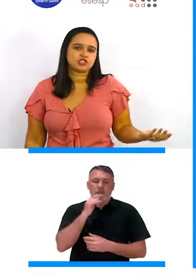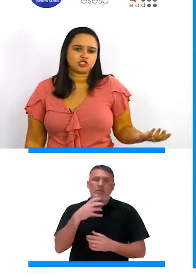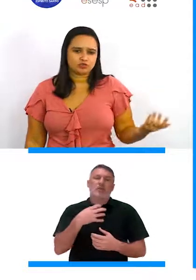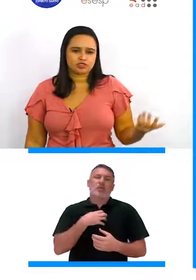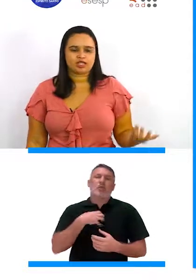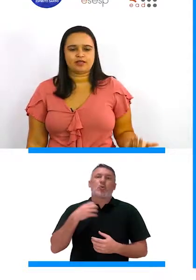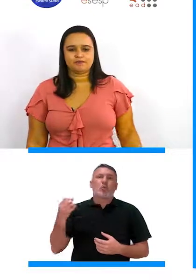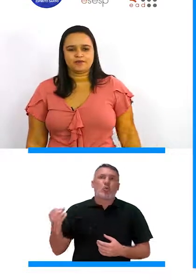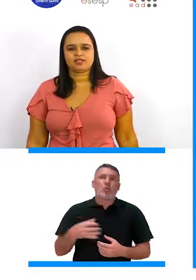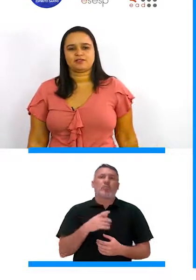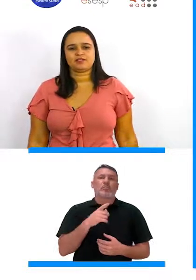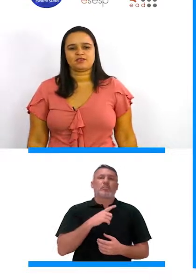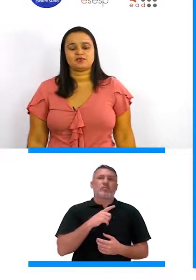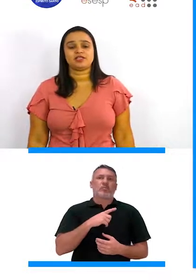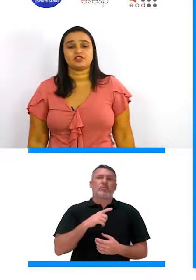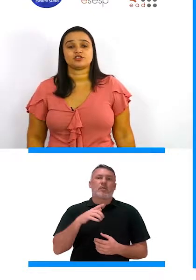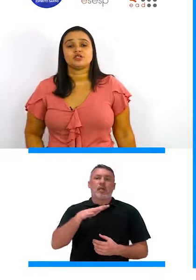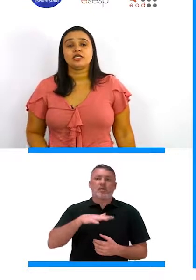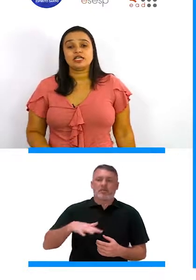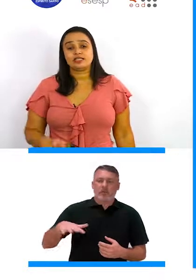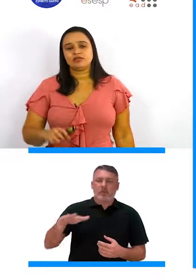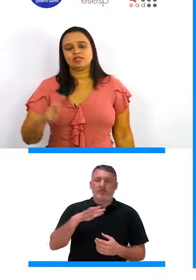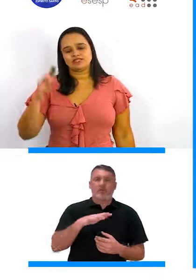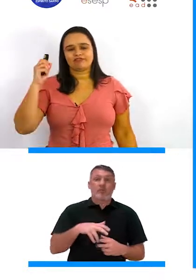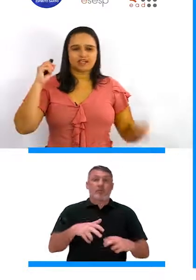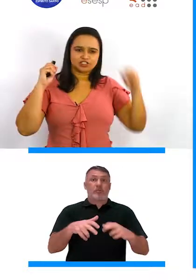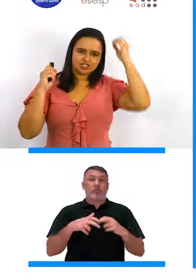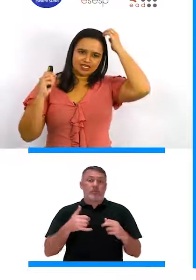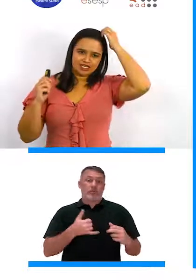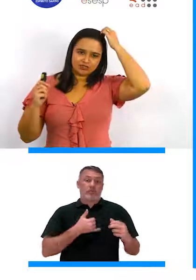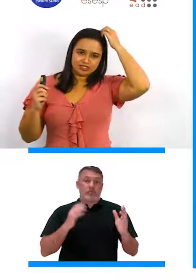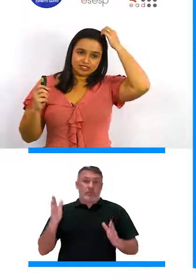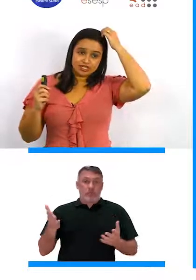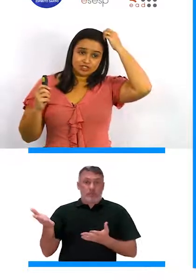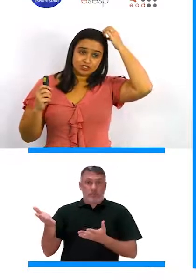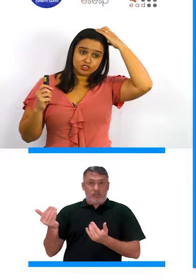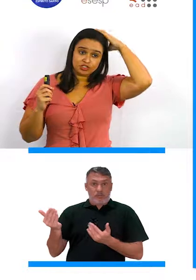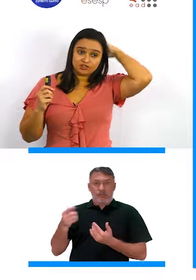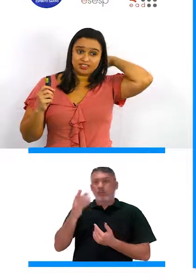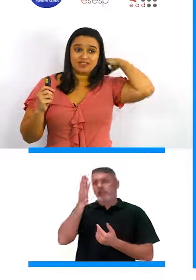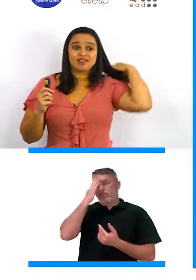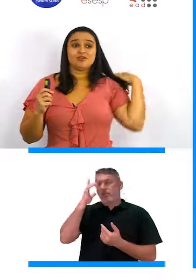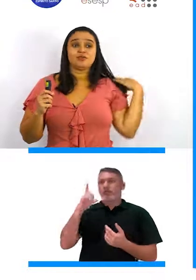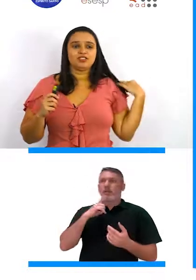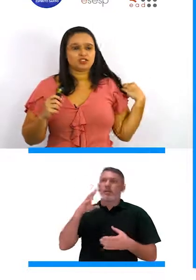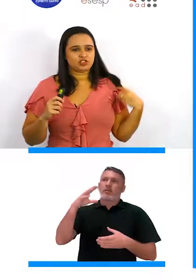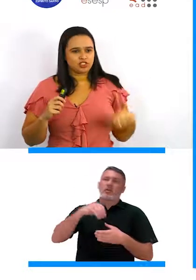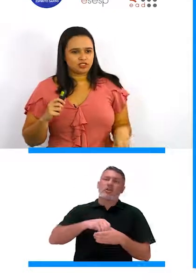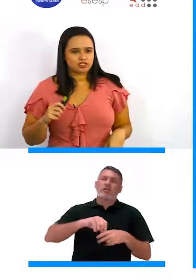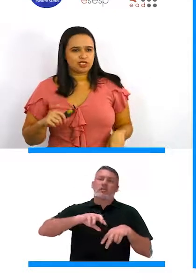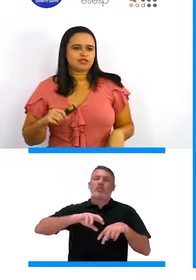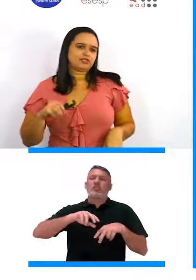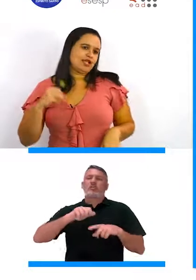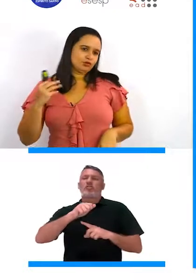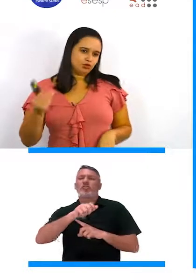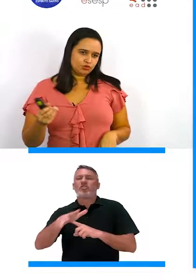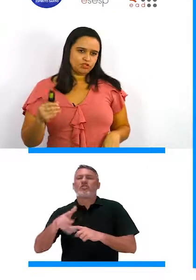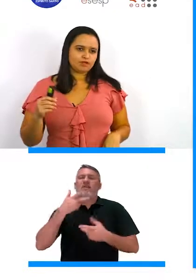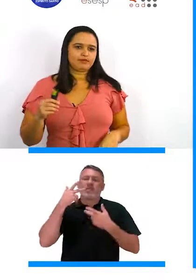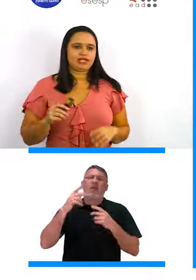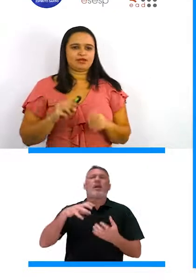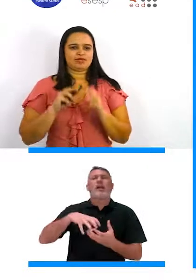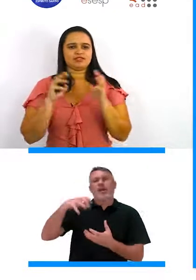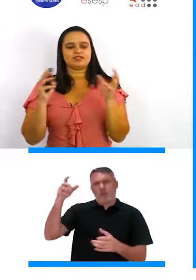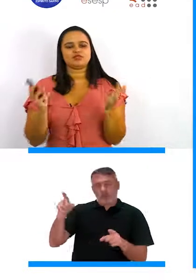novos sentidos, né? Dependendo do ambiente. Então, nessa faixa etária adolescente, a gente vai ter muitas gírias, né?